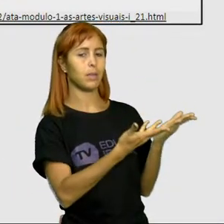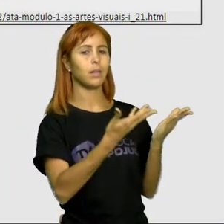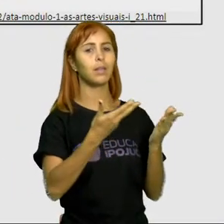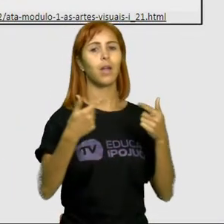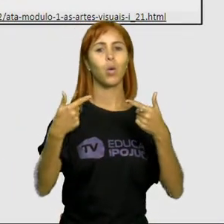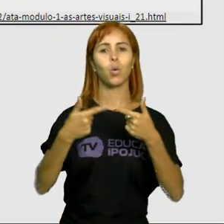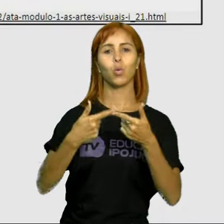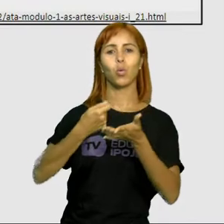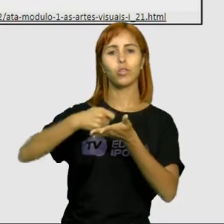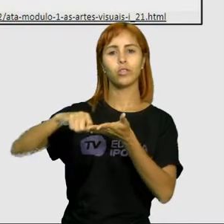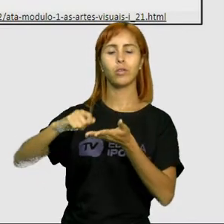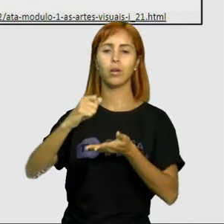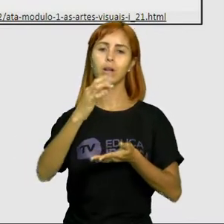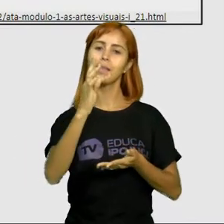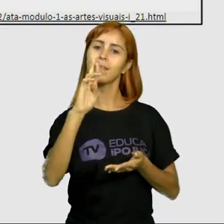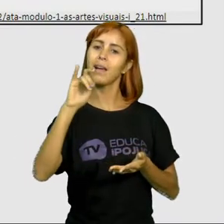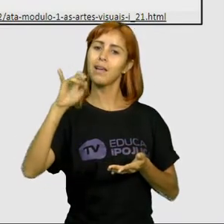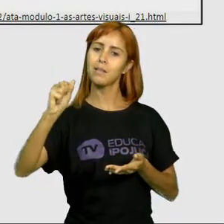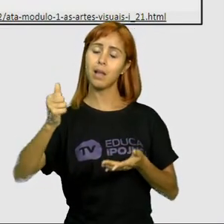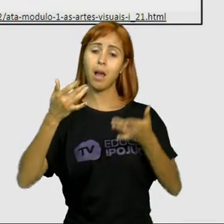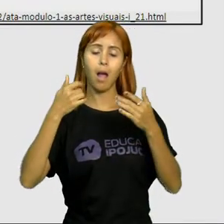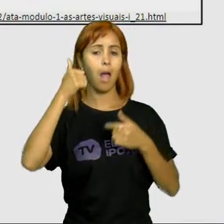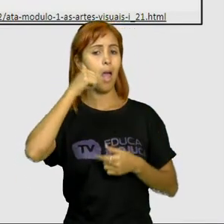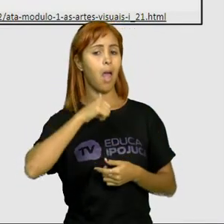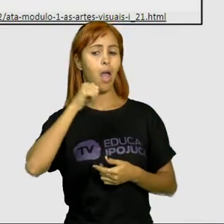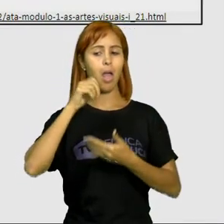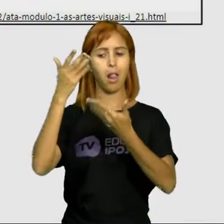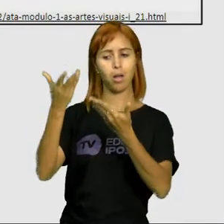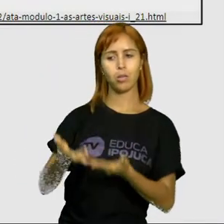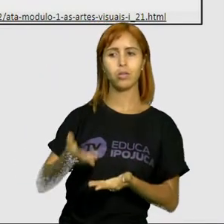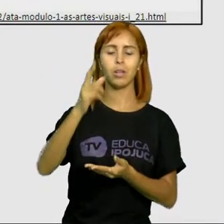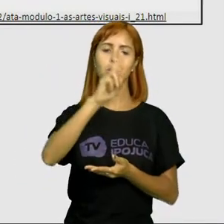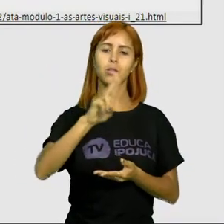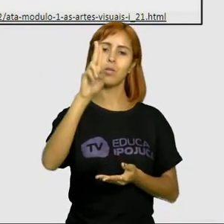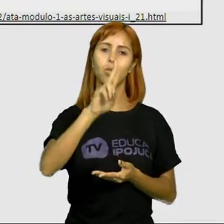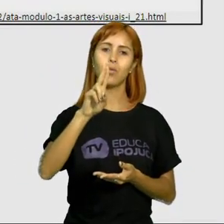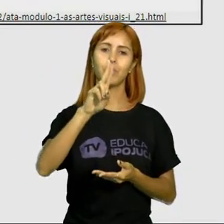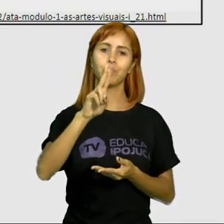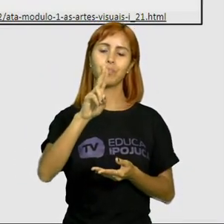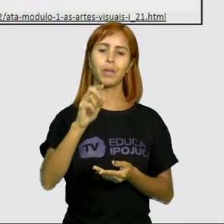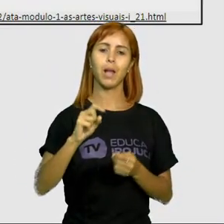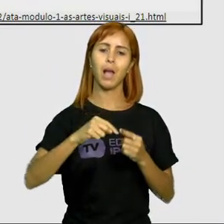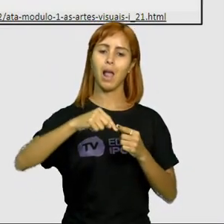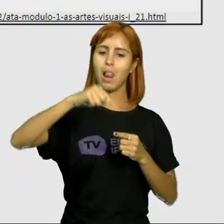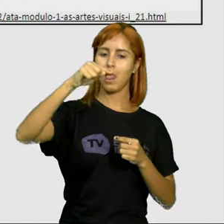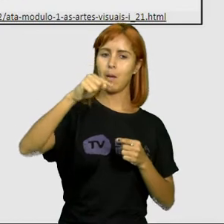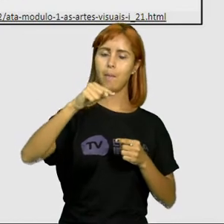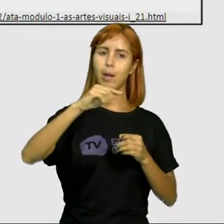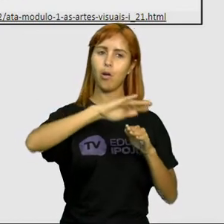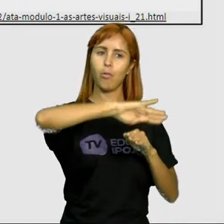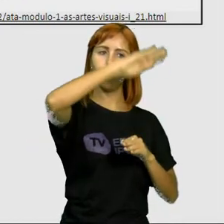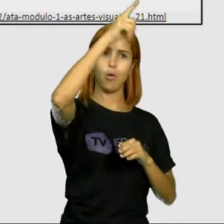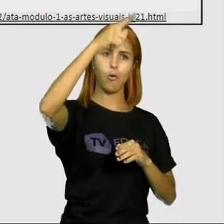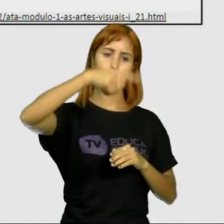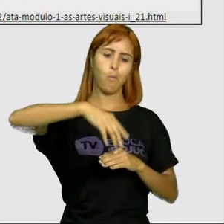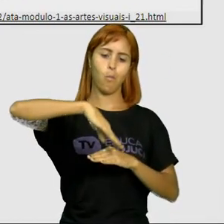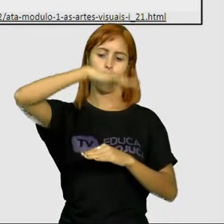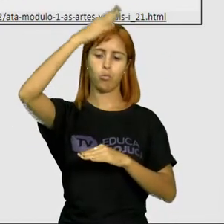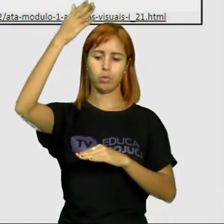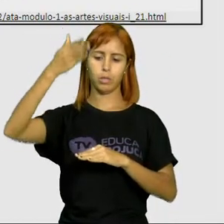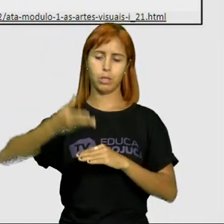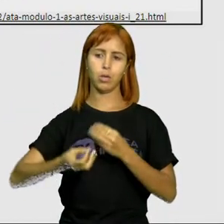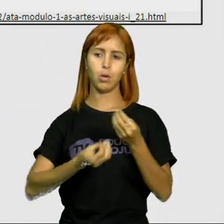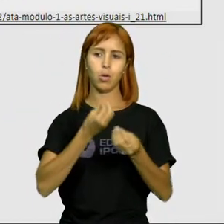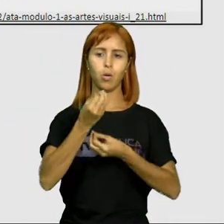Tarsila do Amaral. Ela utilizou as linhas para construir, ó, os montes, construiu aqui, ó, também como